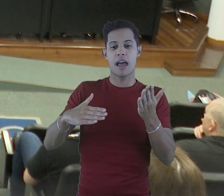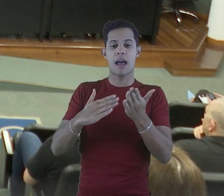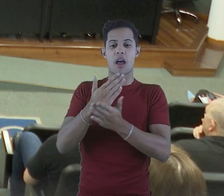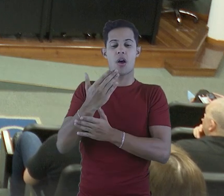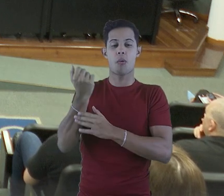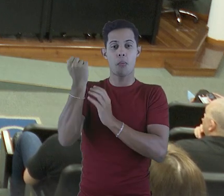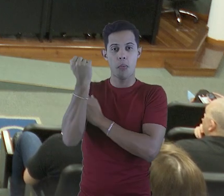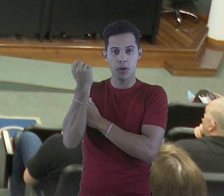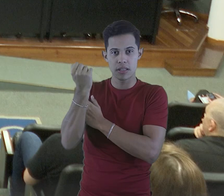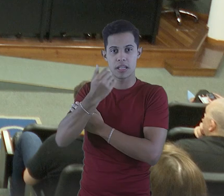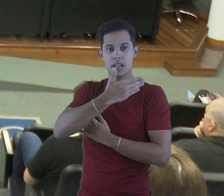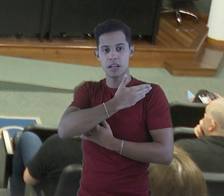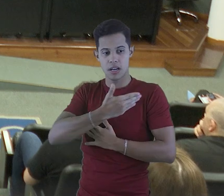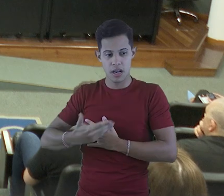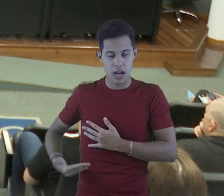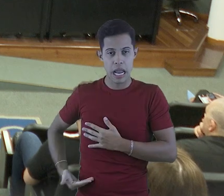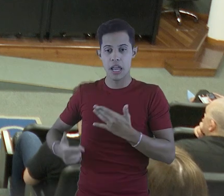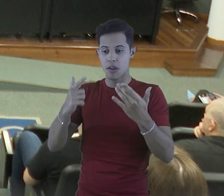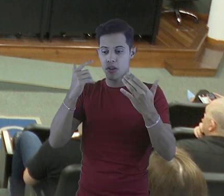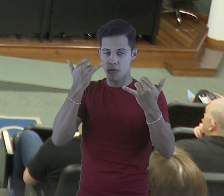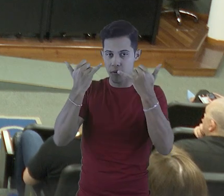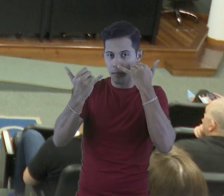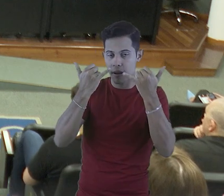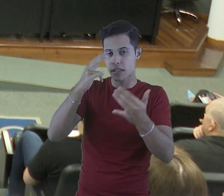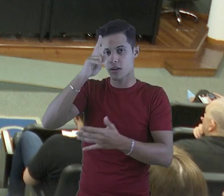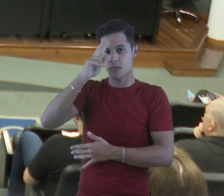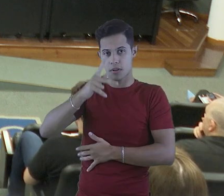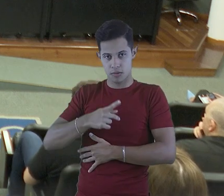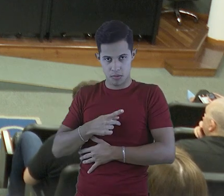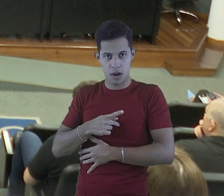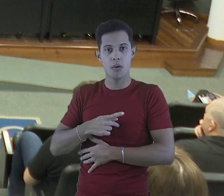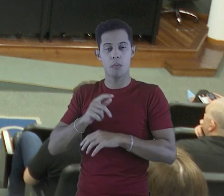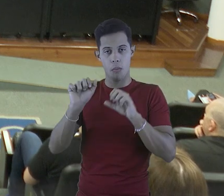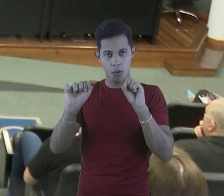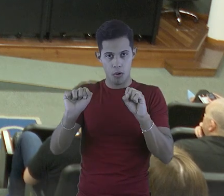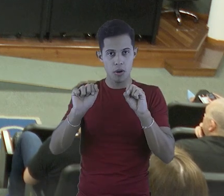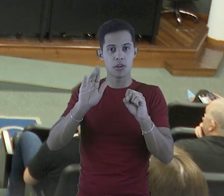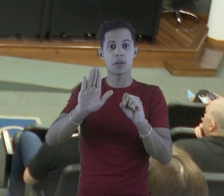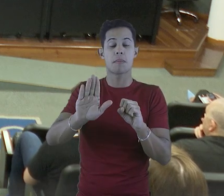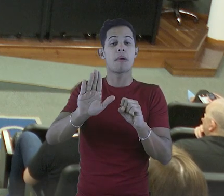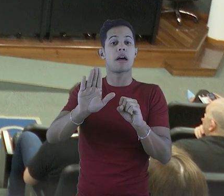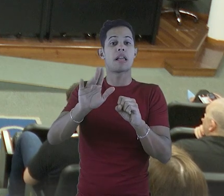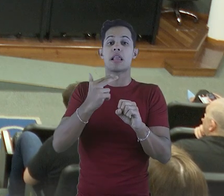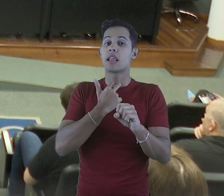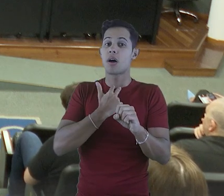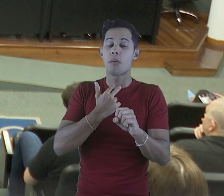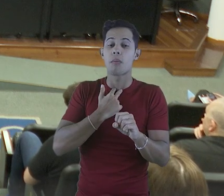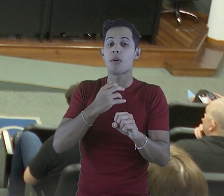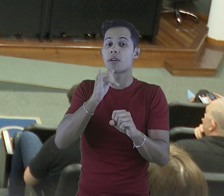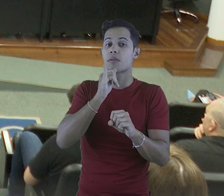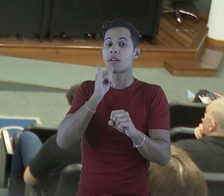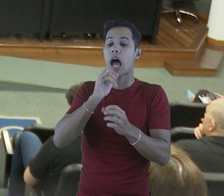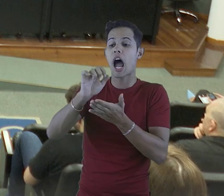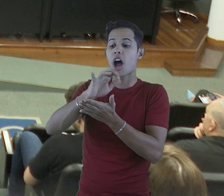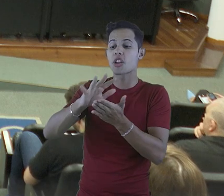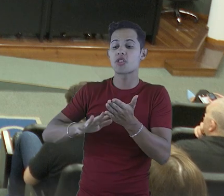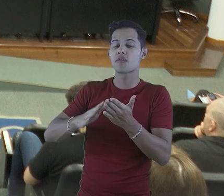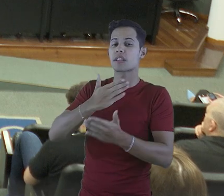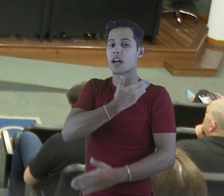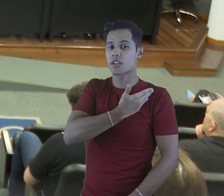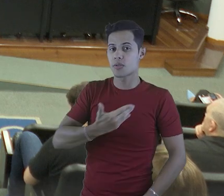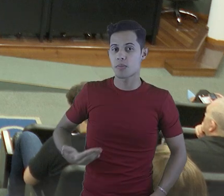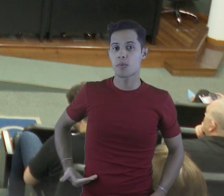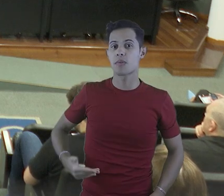vedado ao poder público transferir a entidades privadas dados pessoais exceto em caso de